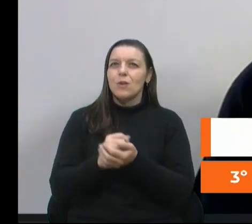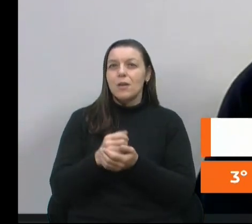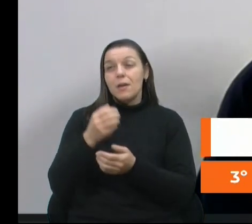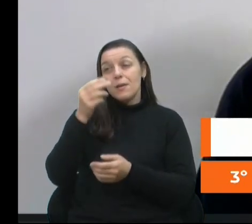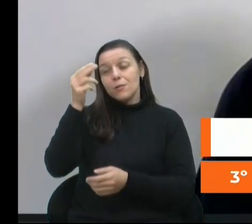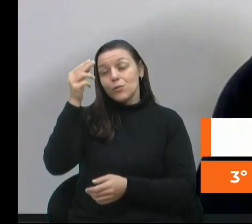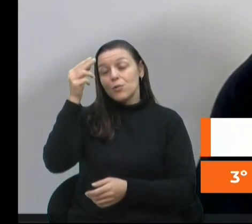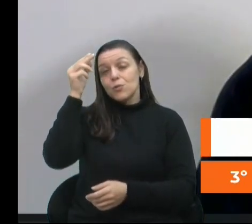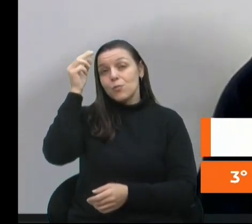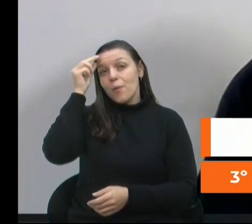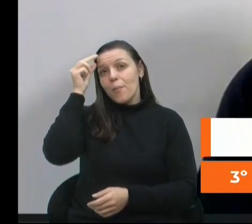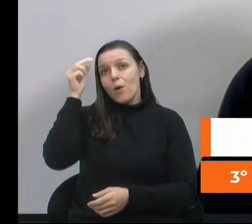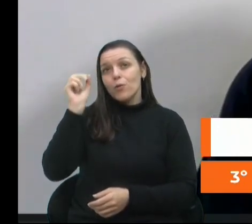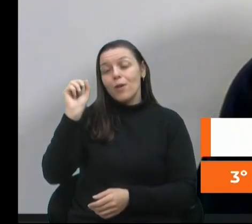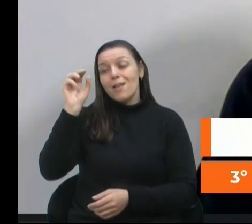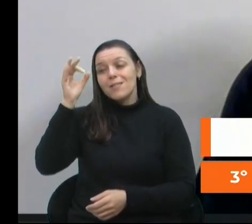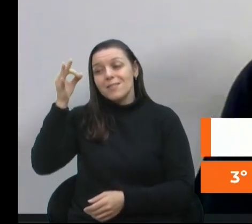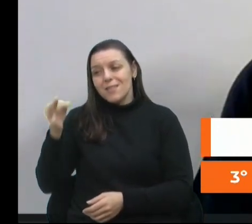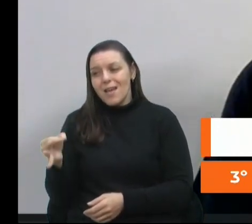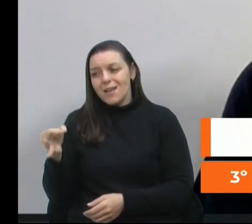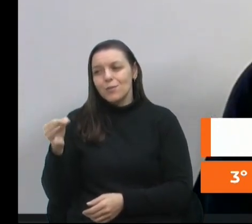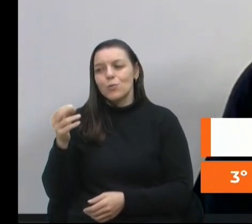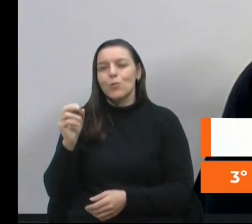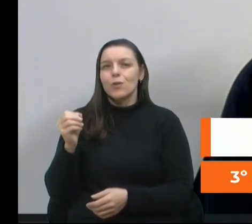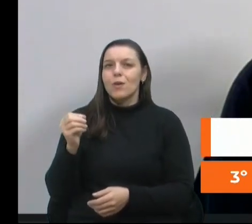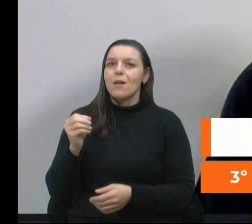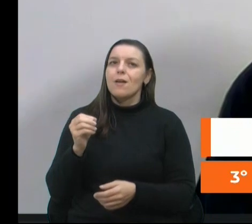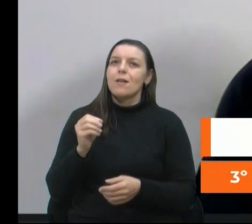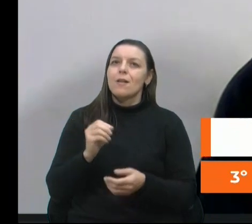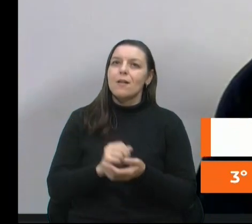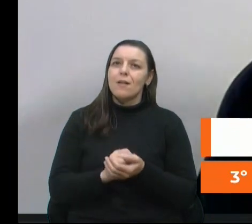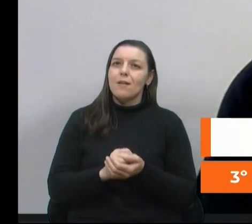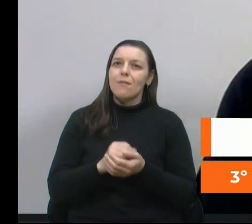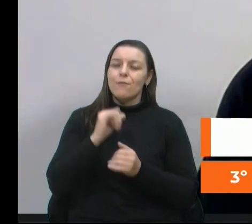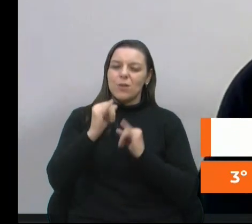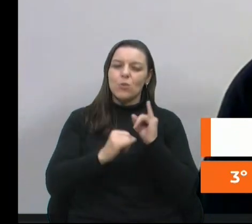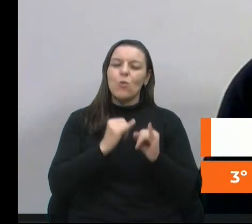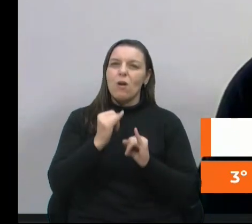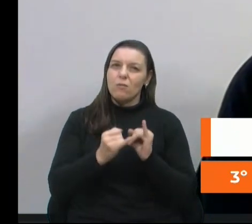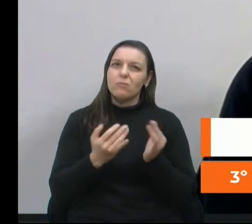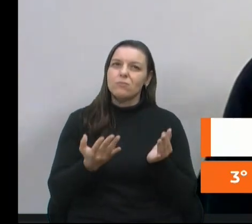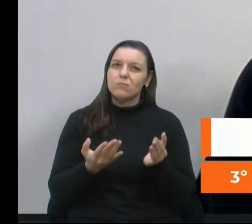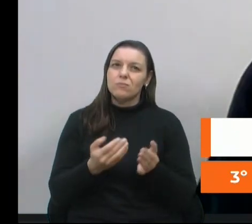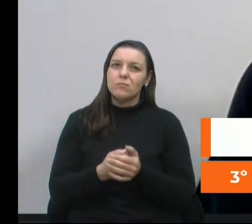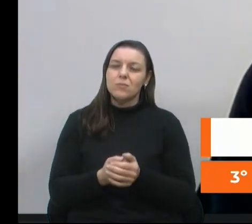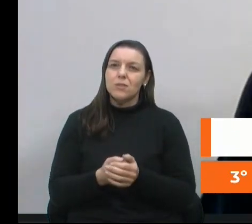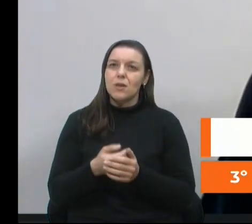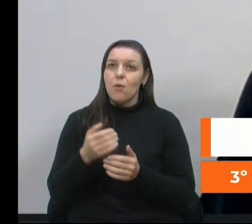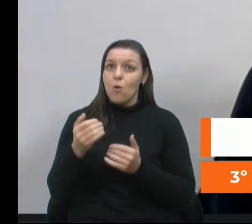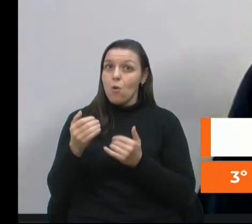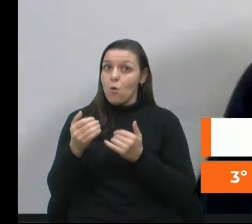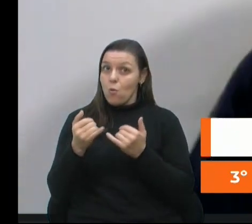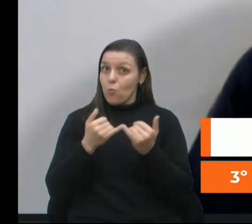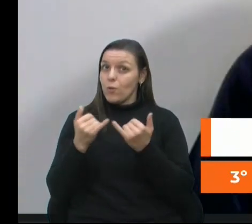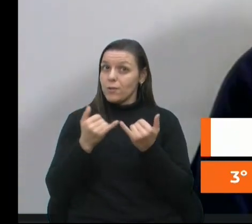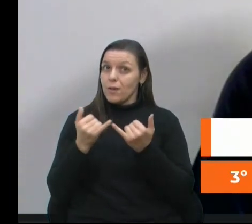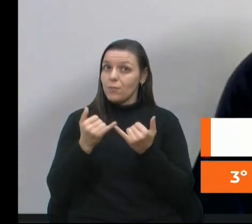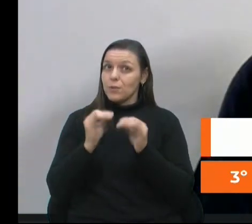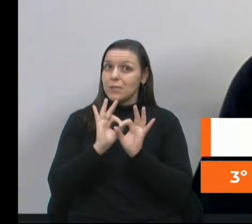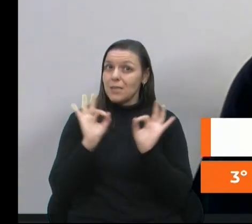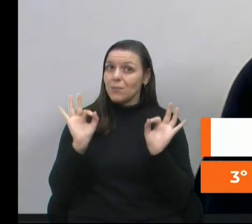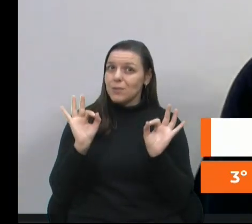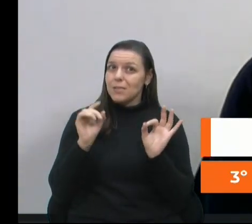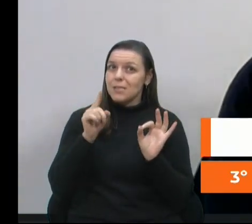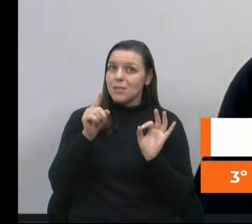de memória o que é real do que é fictício, do que é virtual. Vou dar um exemplo simples. Se